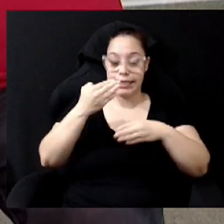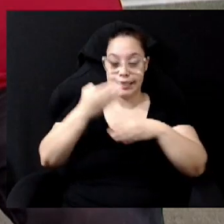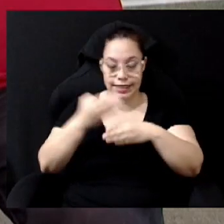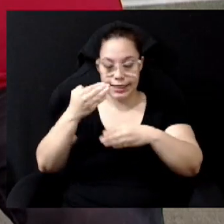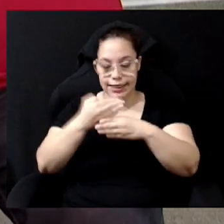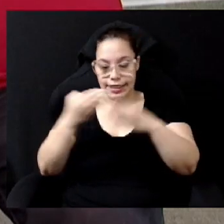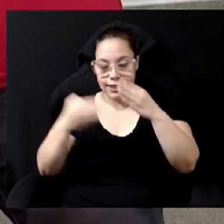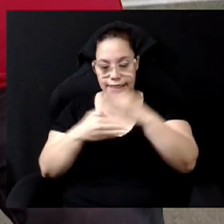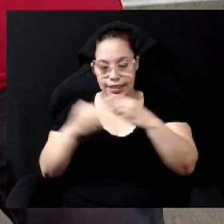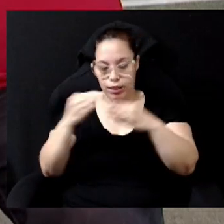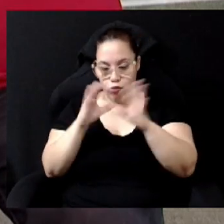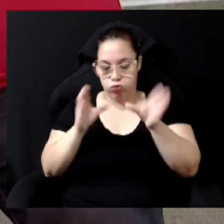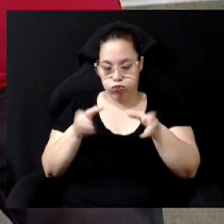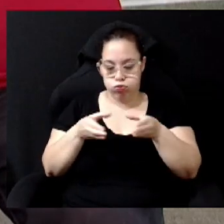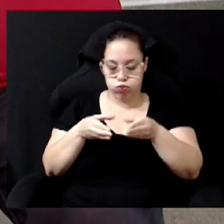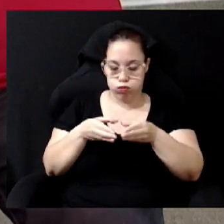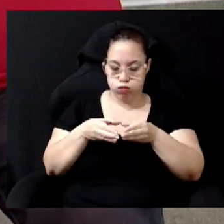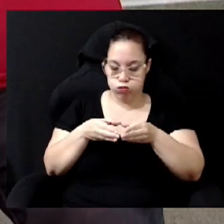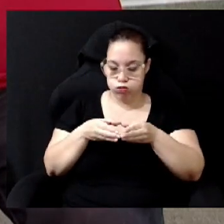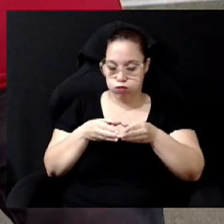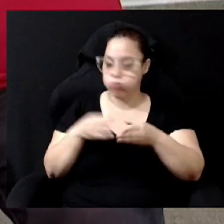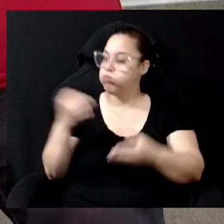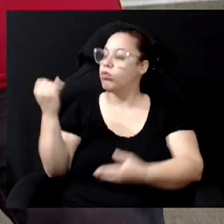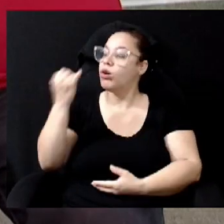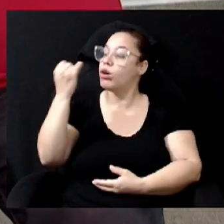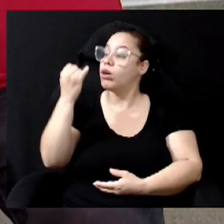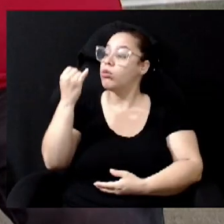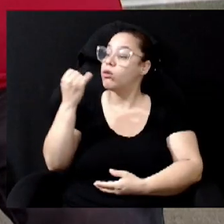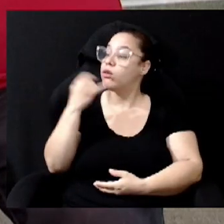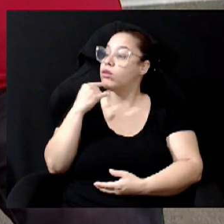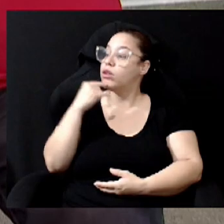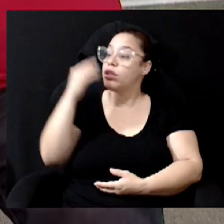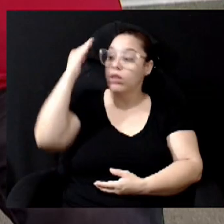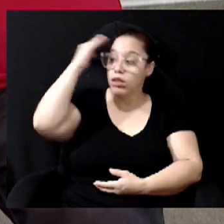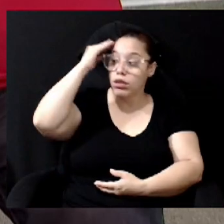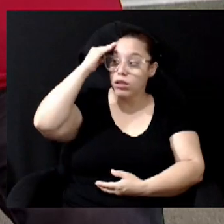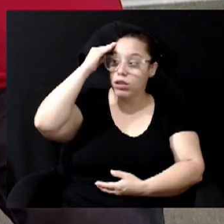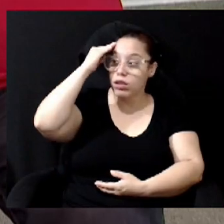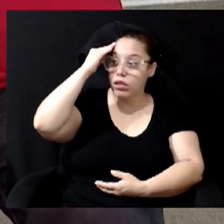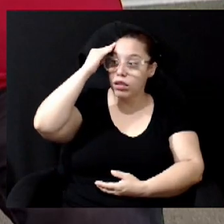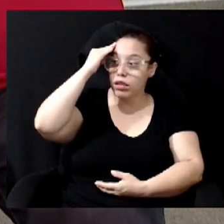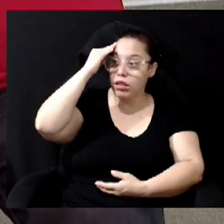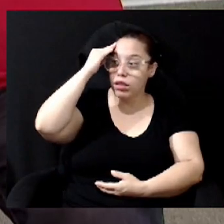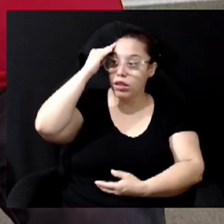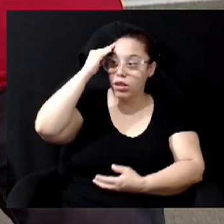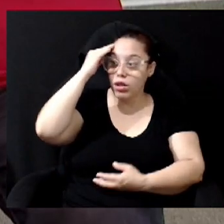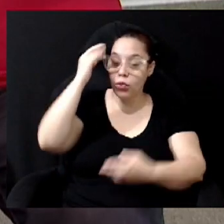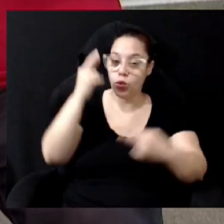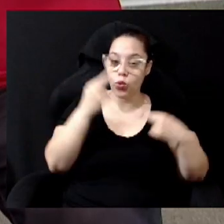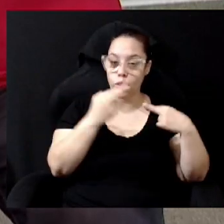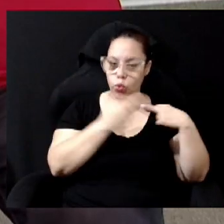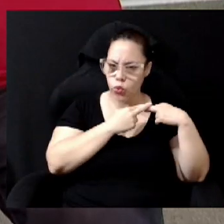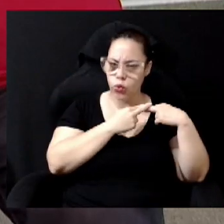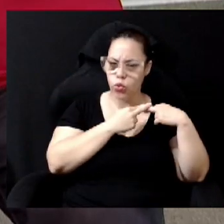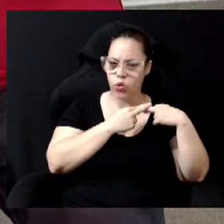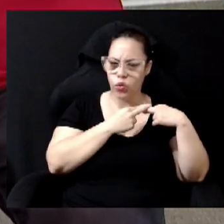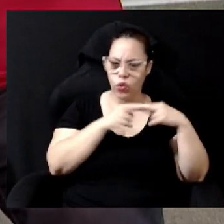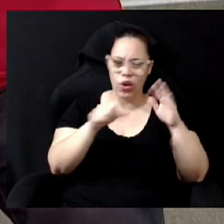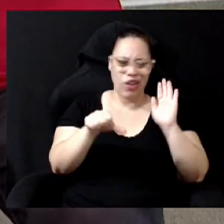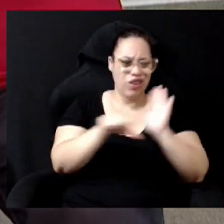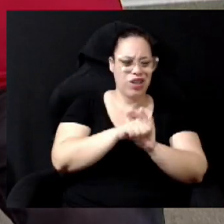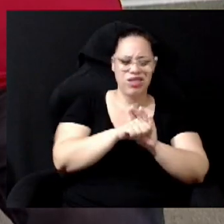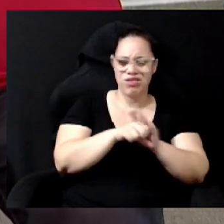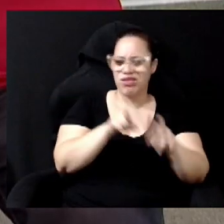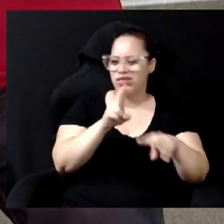Porque o que é importante? A gente entender que as pessoas precisam ser corresponsabilizadas. Essa ideia da punição, ela não funciona mais, e nunca